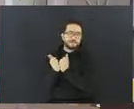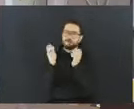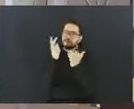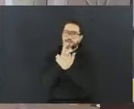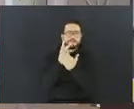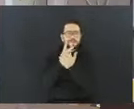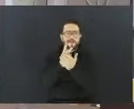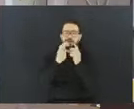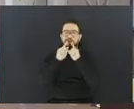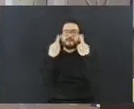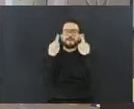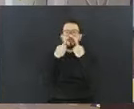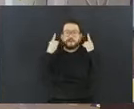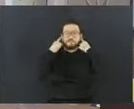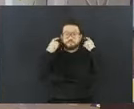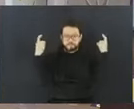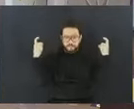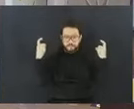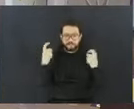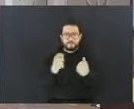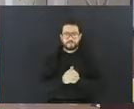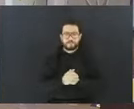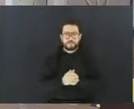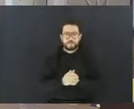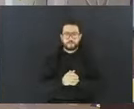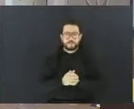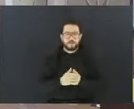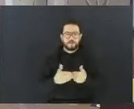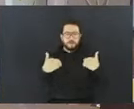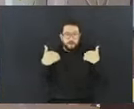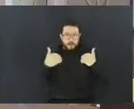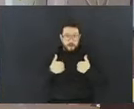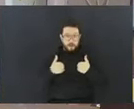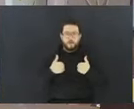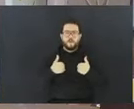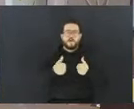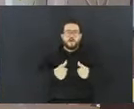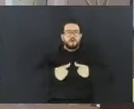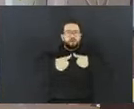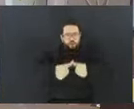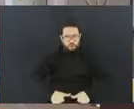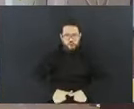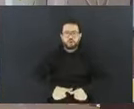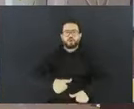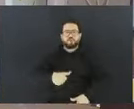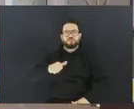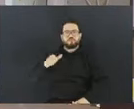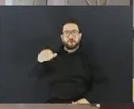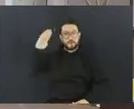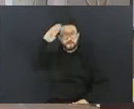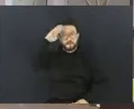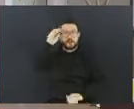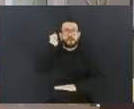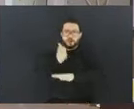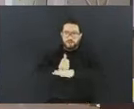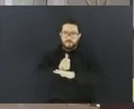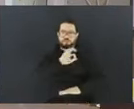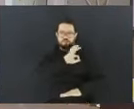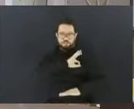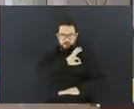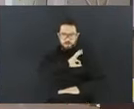Meu nome é Rodrigo de Mauro, estou comandando o 20º Batalhão, que é responsável por toda a